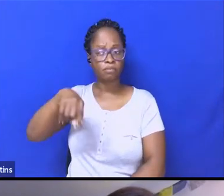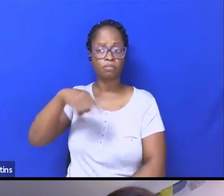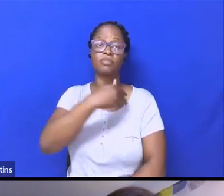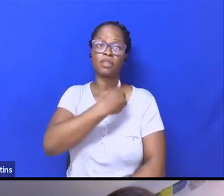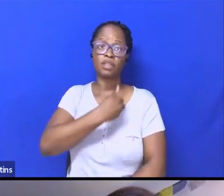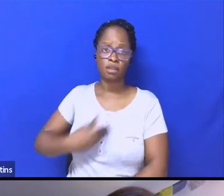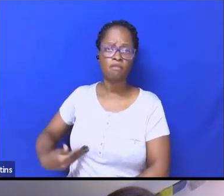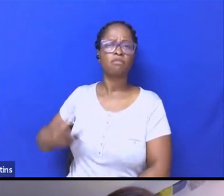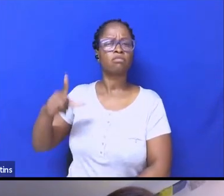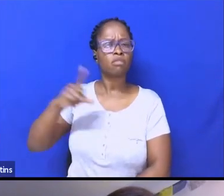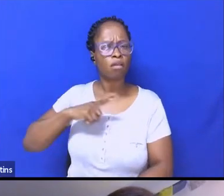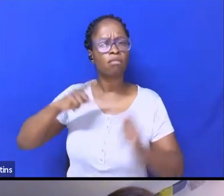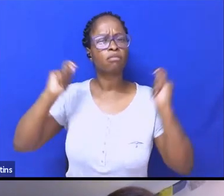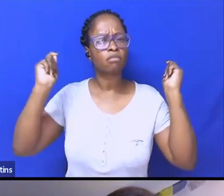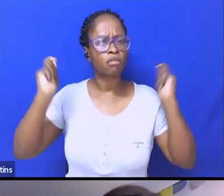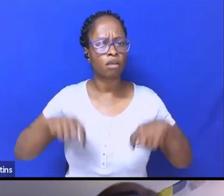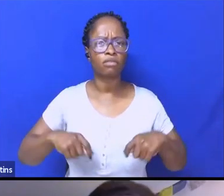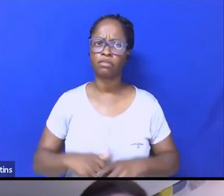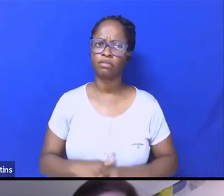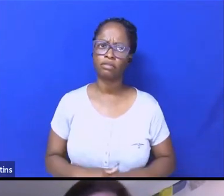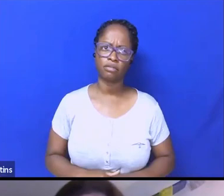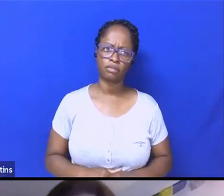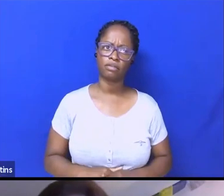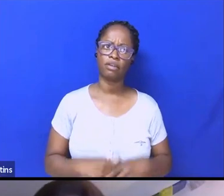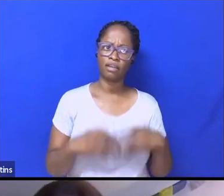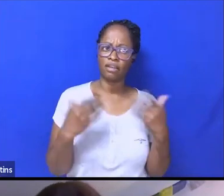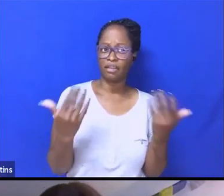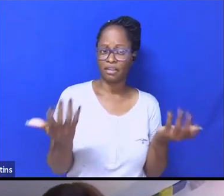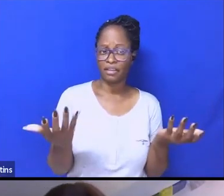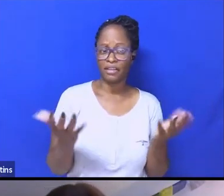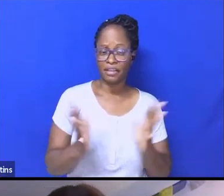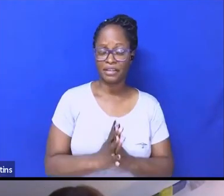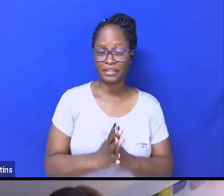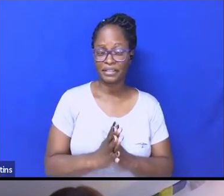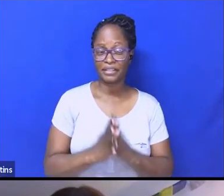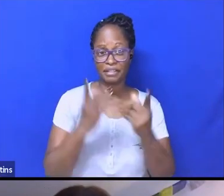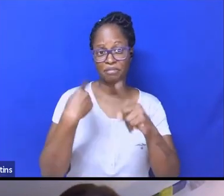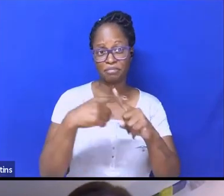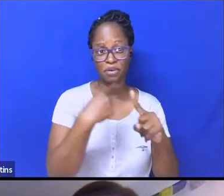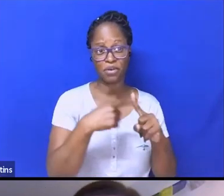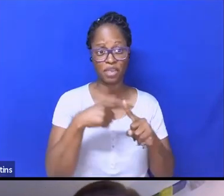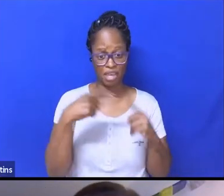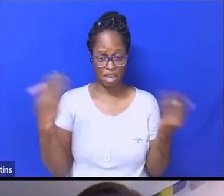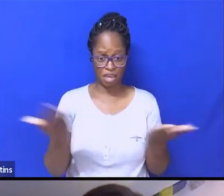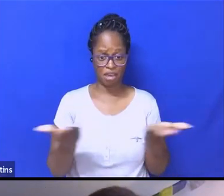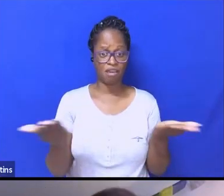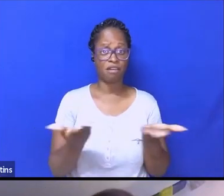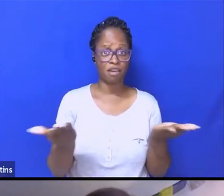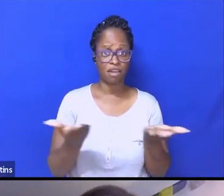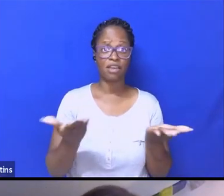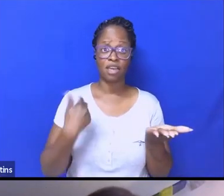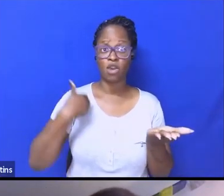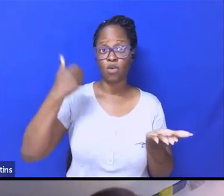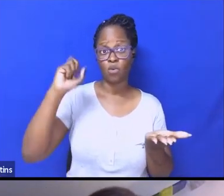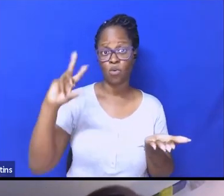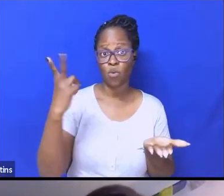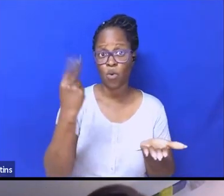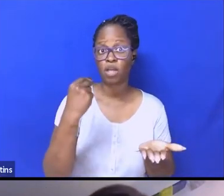de modo que ao menos eu penso que vai ser interessante estar